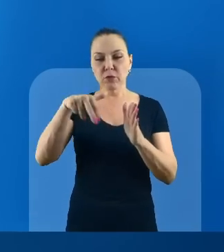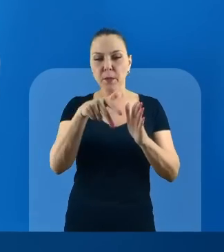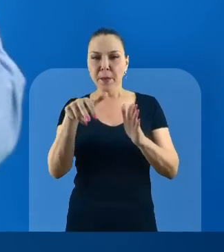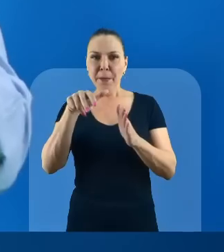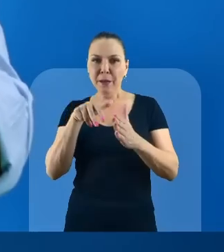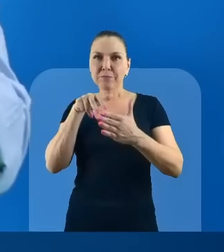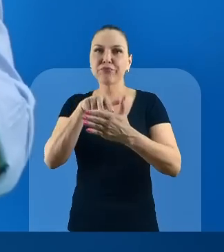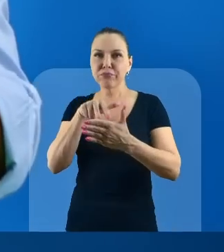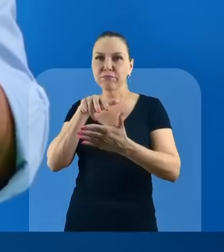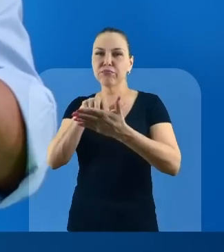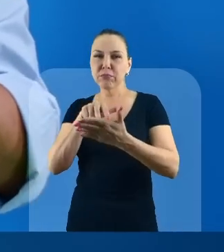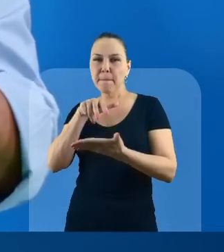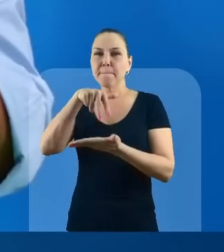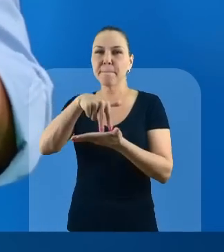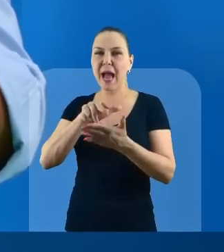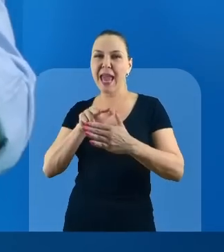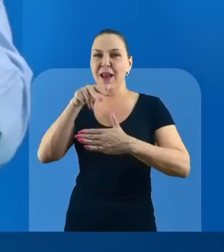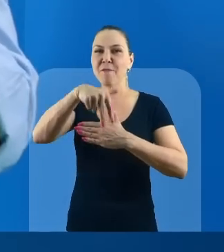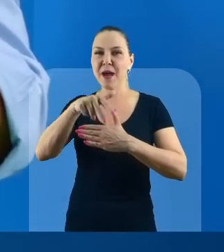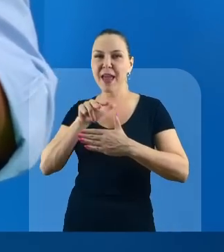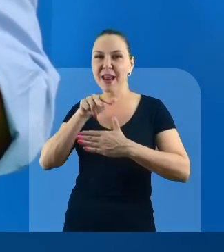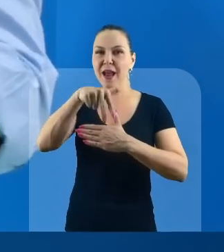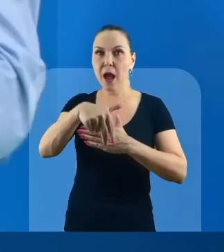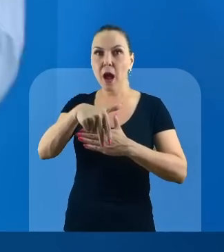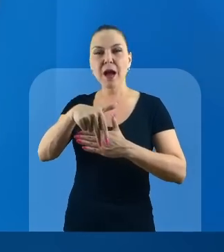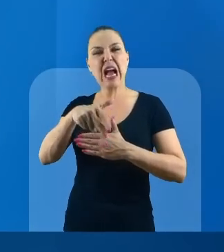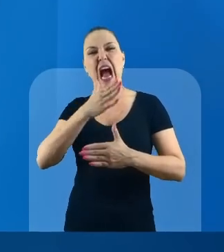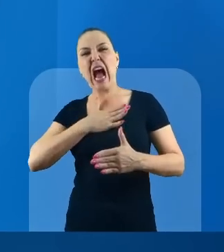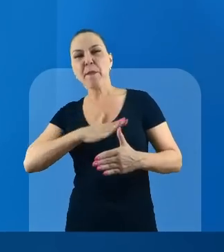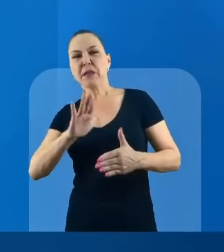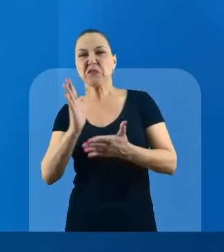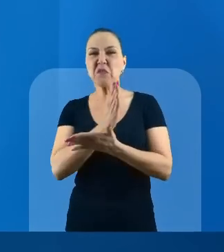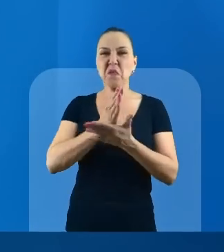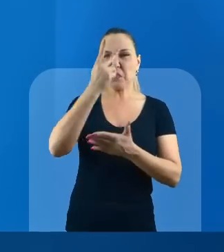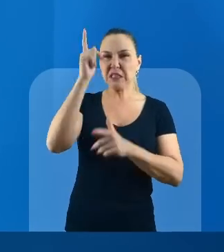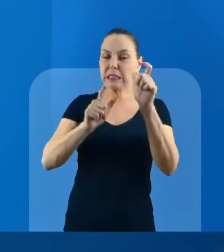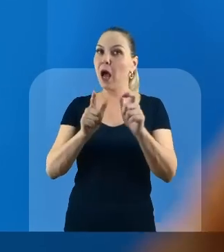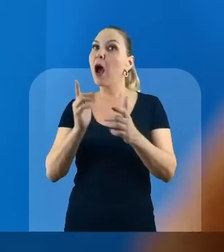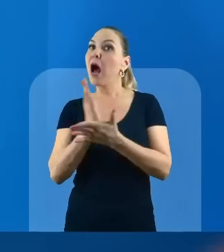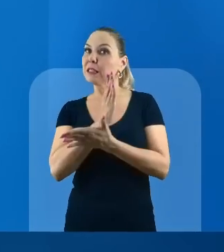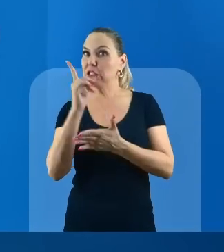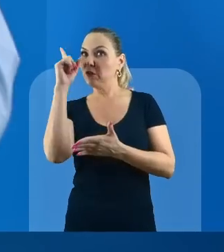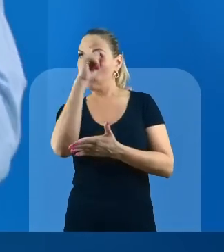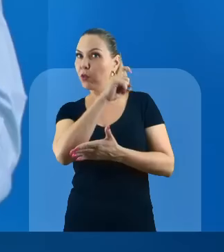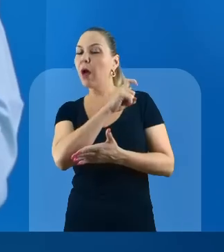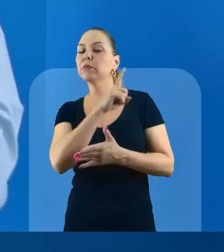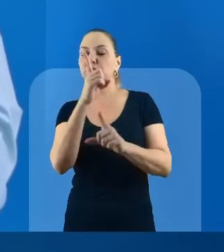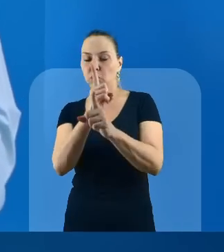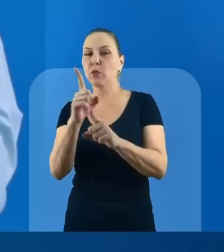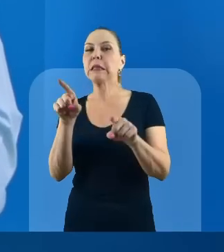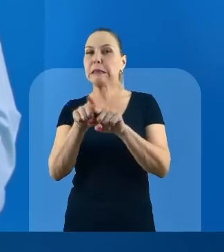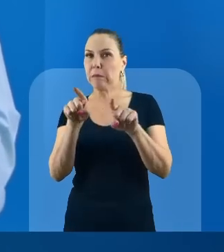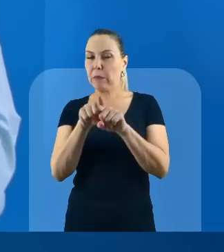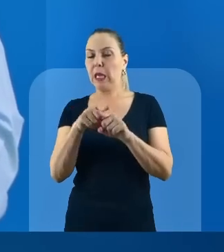tem que encarar algumas pessoas que não vão gostar de você, às vezes você tem que fazer algumas coisas que não são fáceis de fazer, em que você está